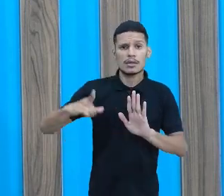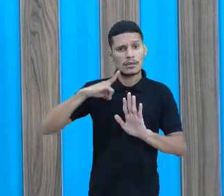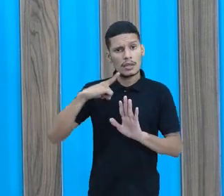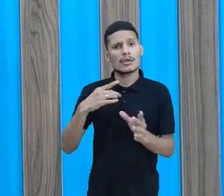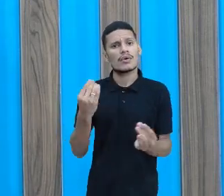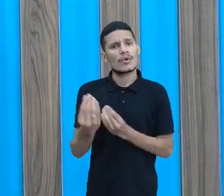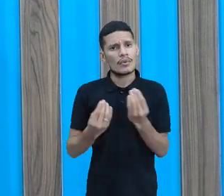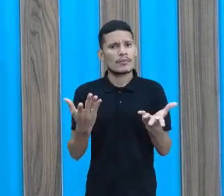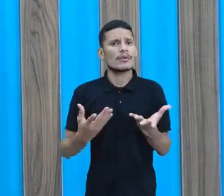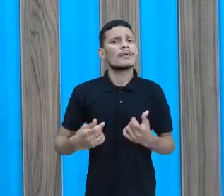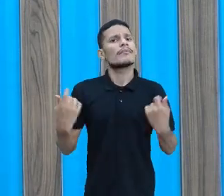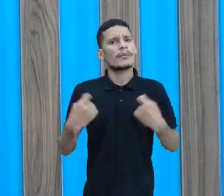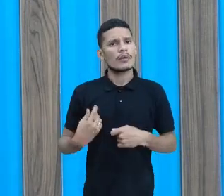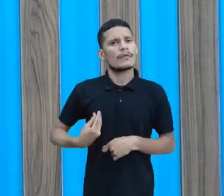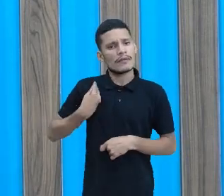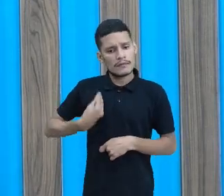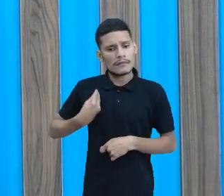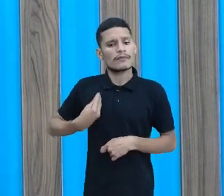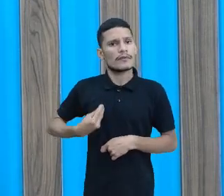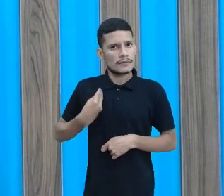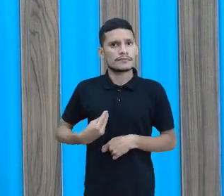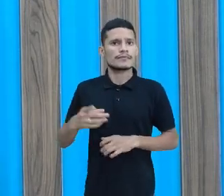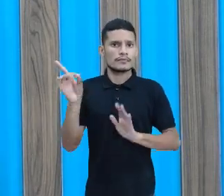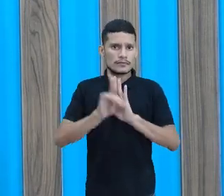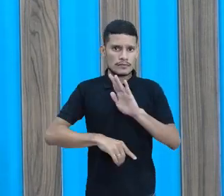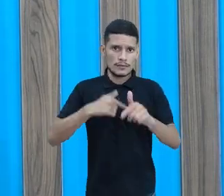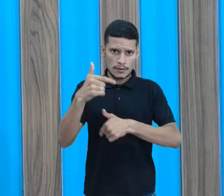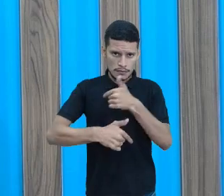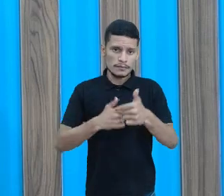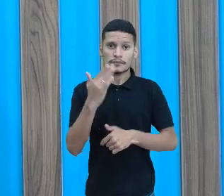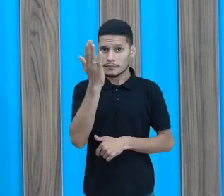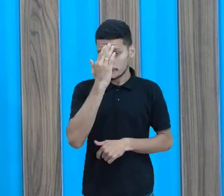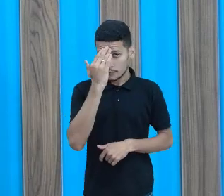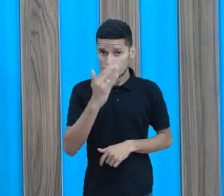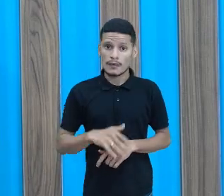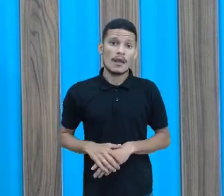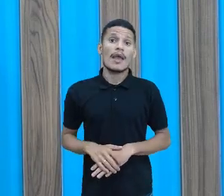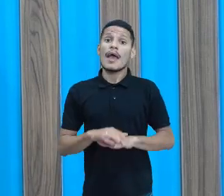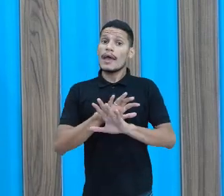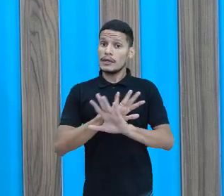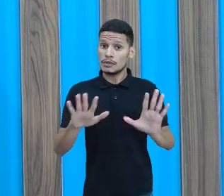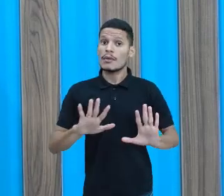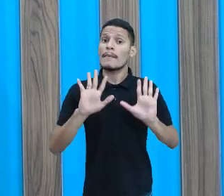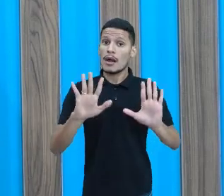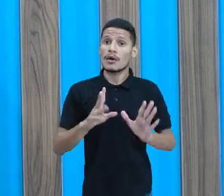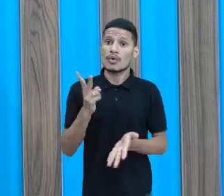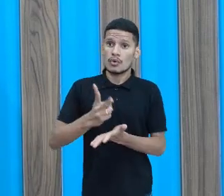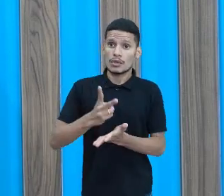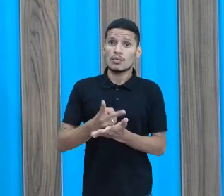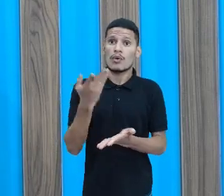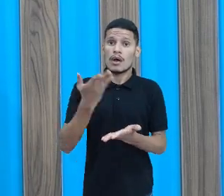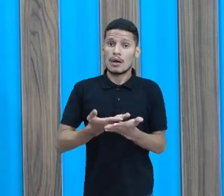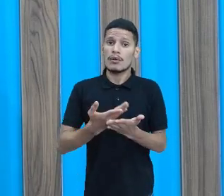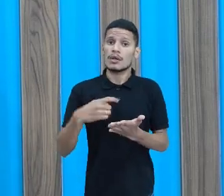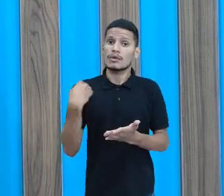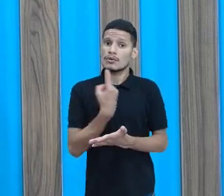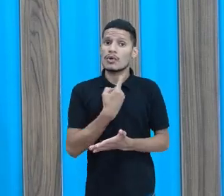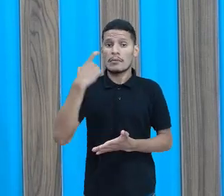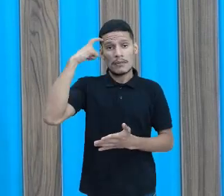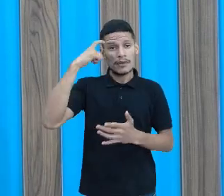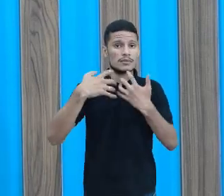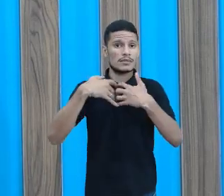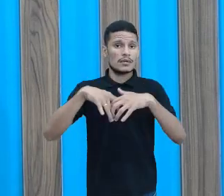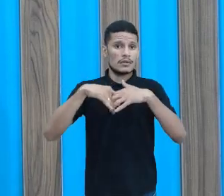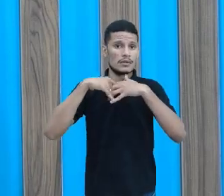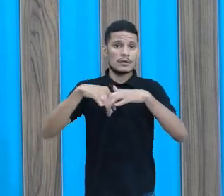trabalhistas, de vivenciarem os direitos trabalhistas. Beleza? Então é isso. Tá? Mas vamos avançar aqui para a gente continuar pensando esse